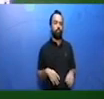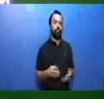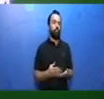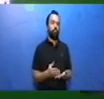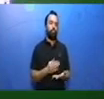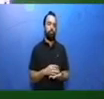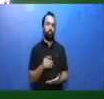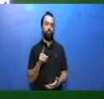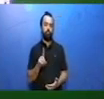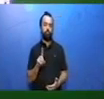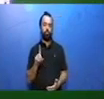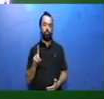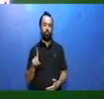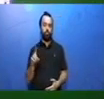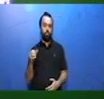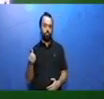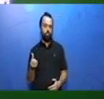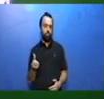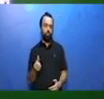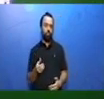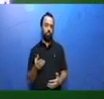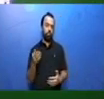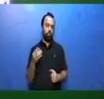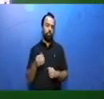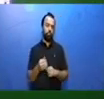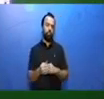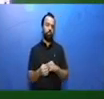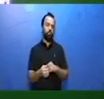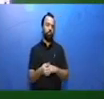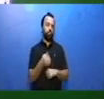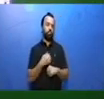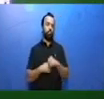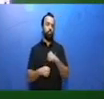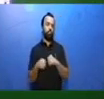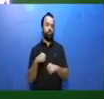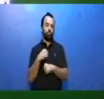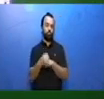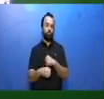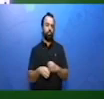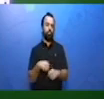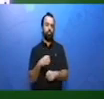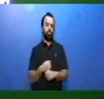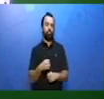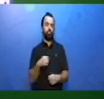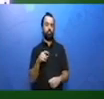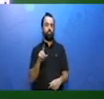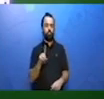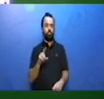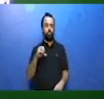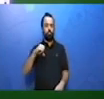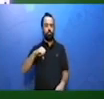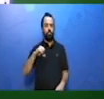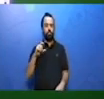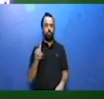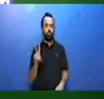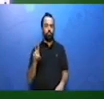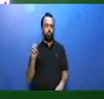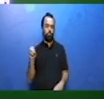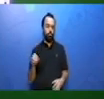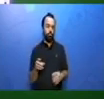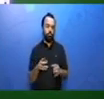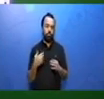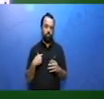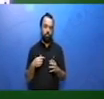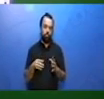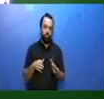o bairro de Higienópolis na década de 1920. Passando pela Praça Buenos Aires, vi um